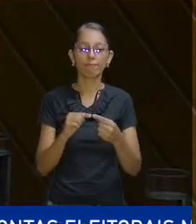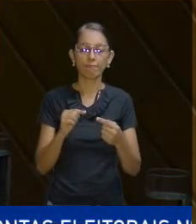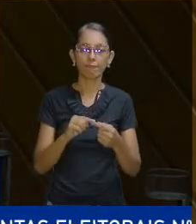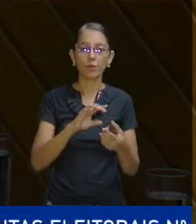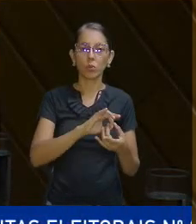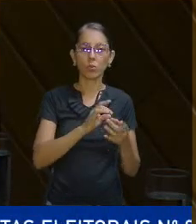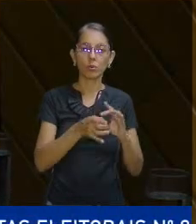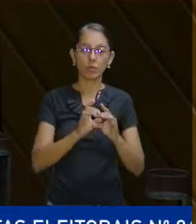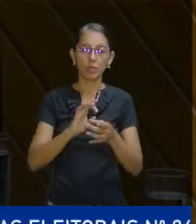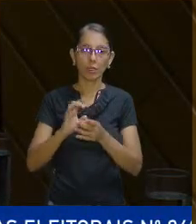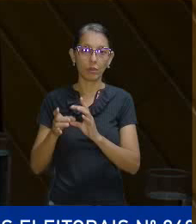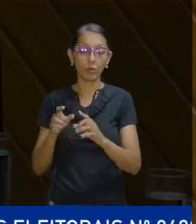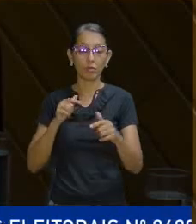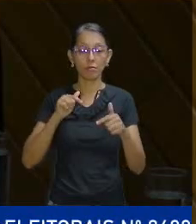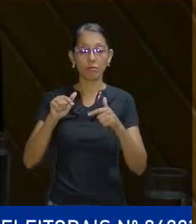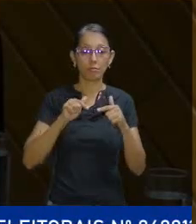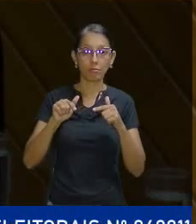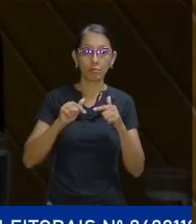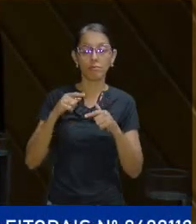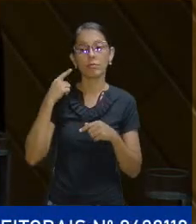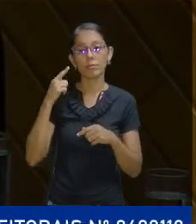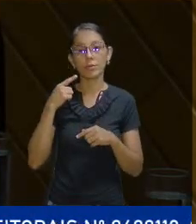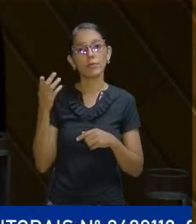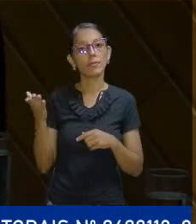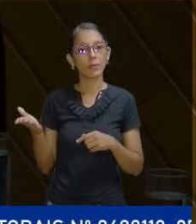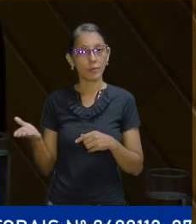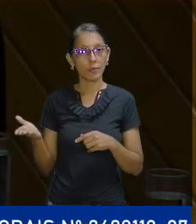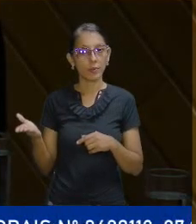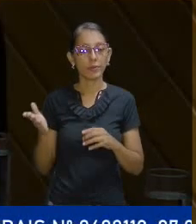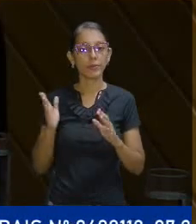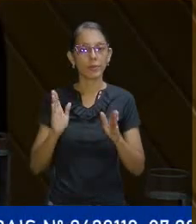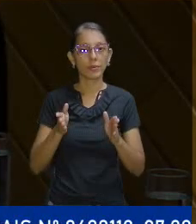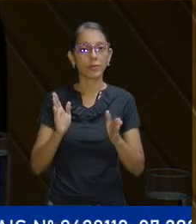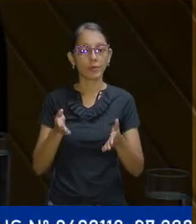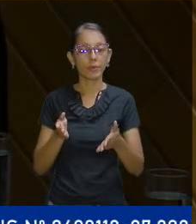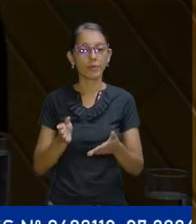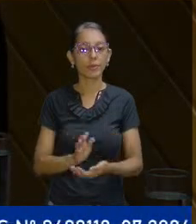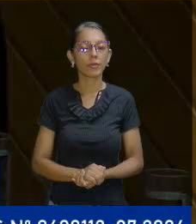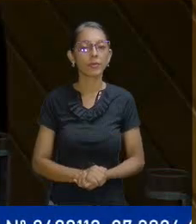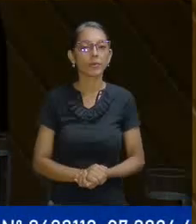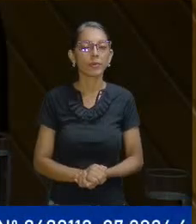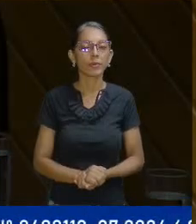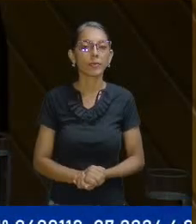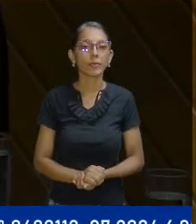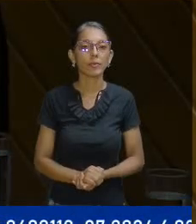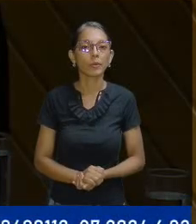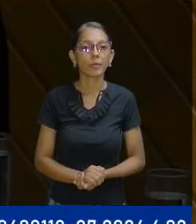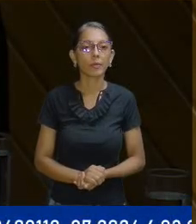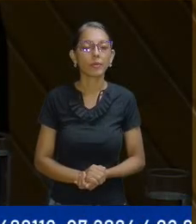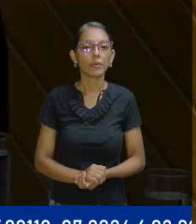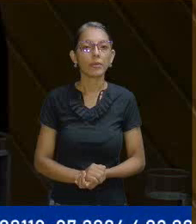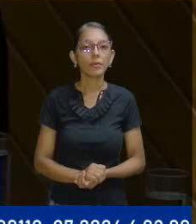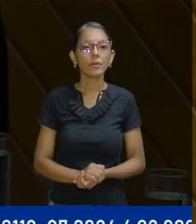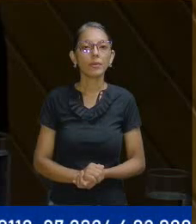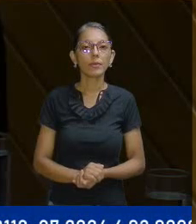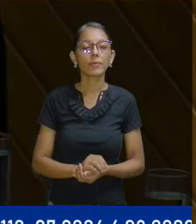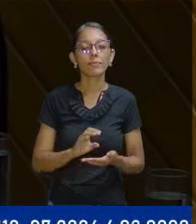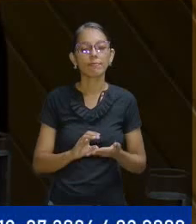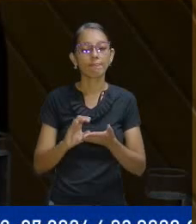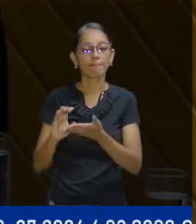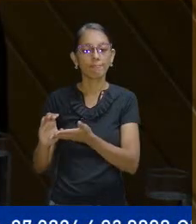do trabalho realizado, tá, pelo advogado, limitar a 10%, tá, dos